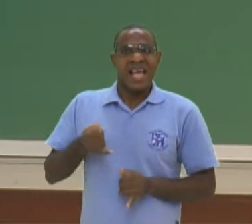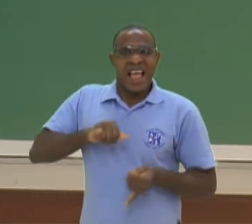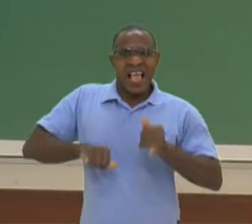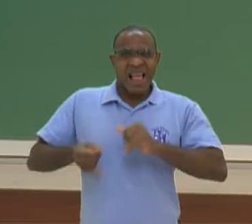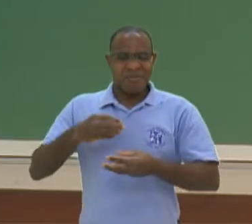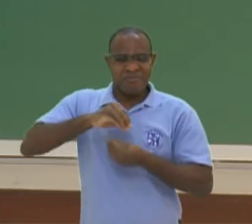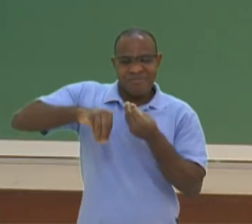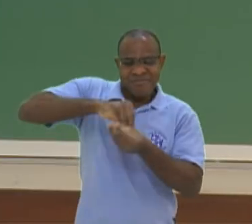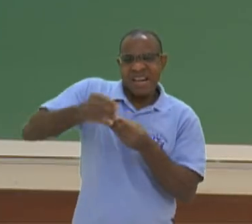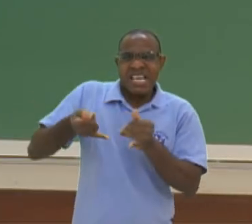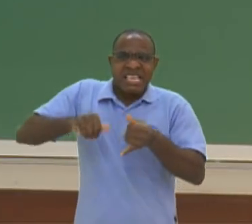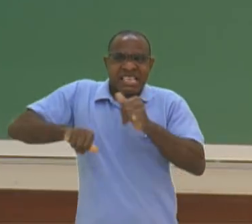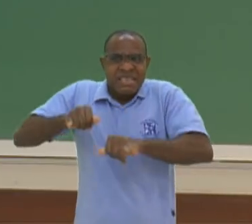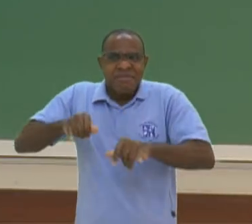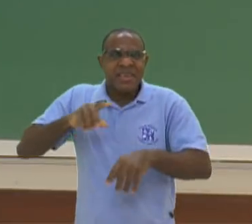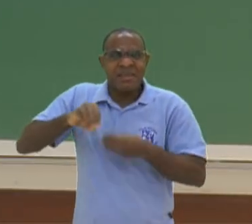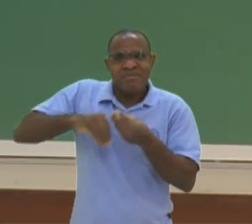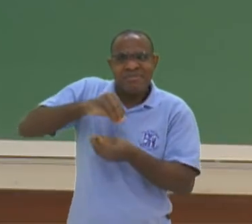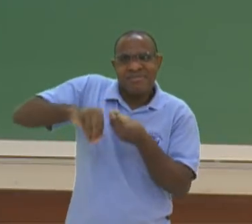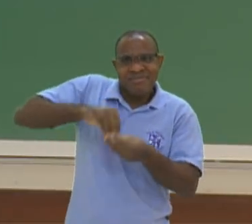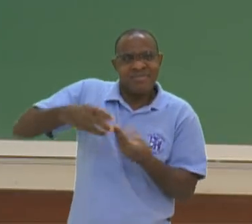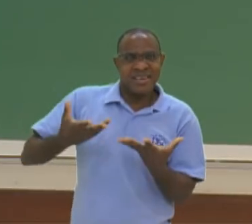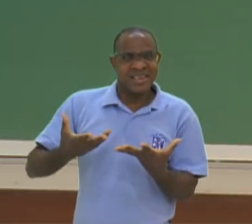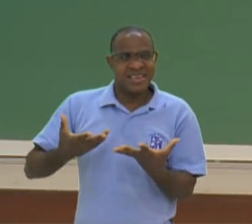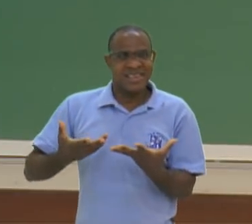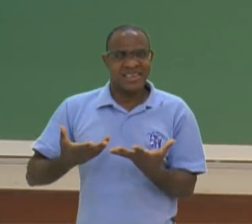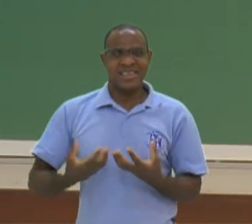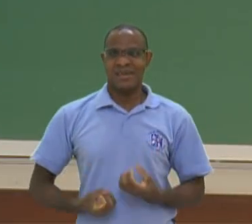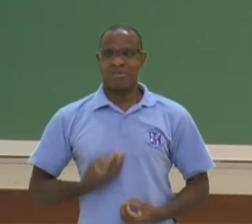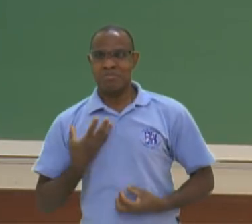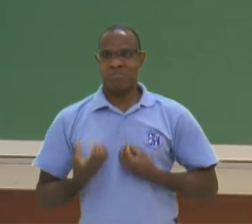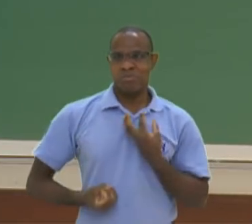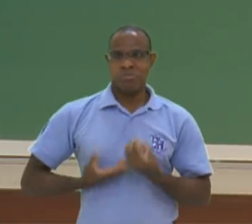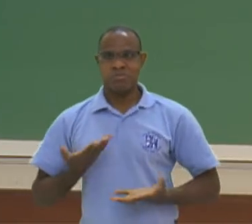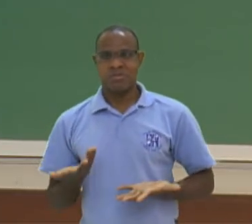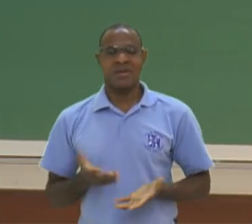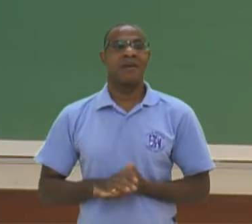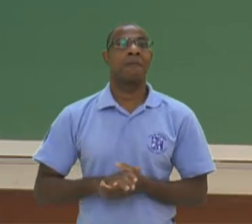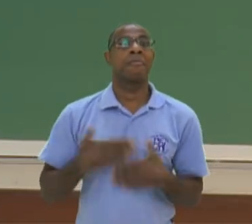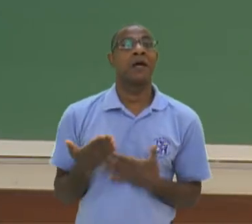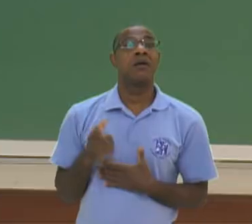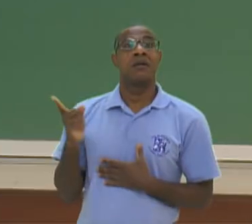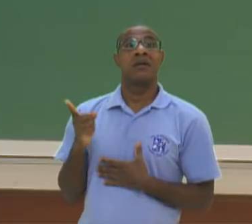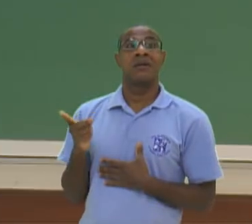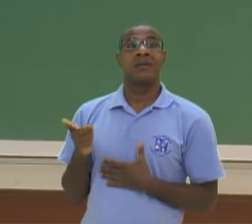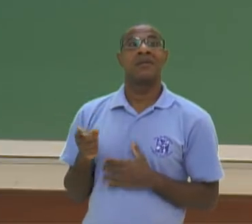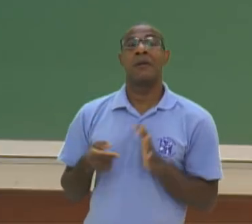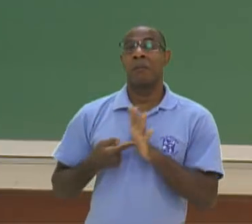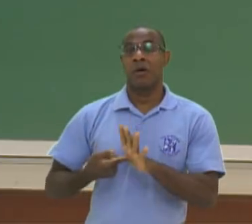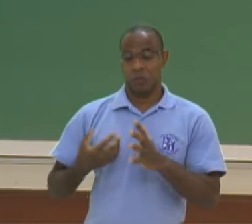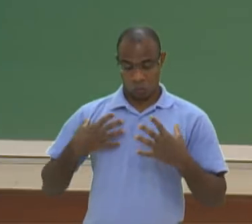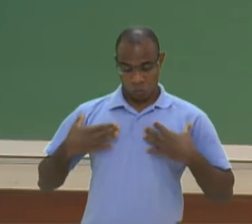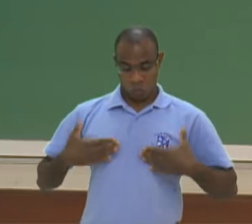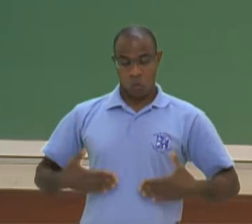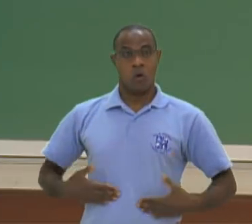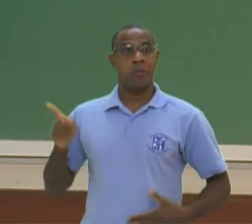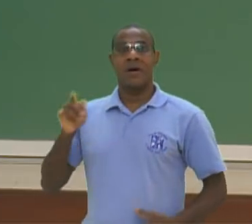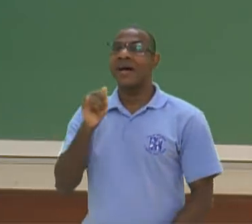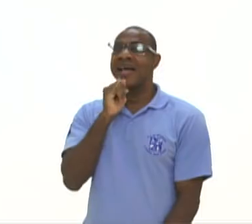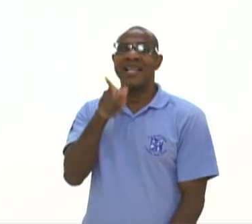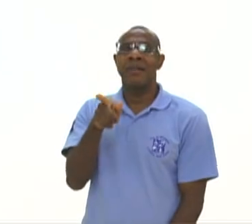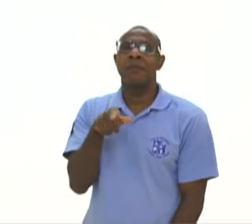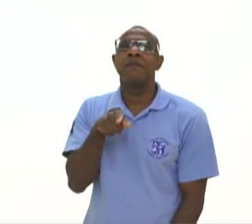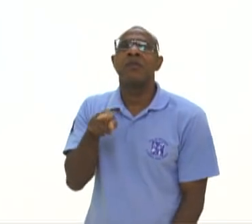aqui entre aspas, ó, dizem coisas ao nosso corpo. Como assim dizem coisas? Por exemplo, quando você está